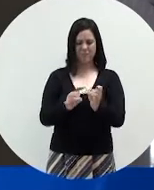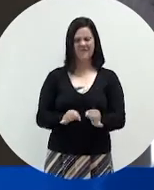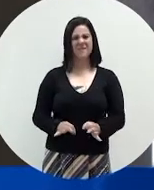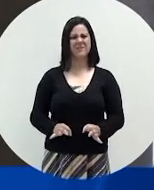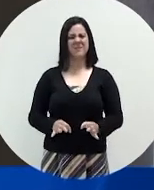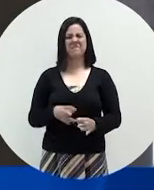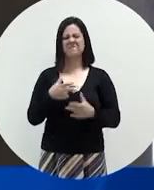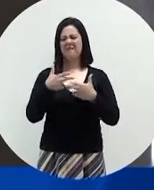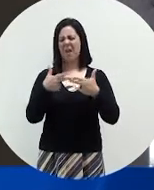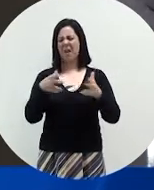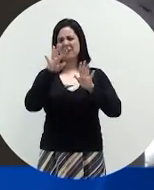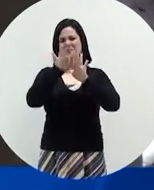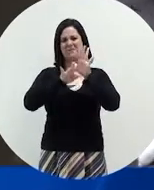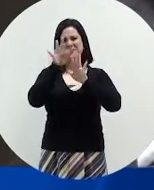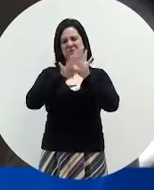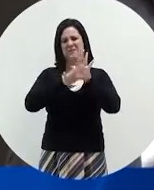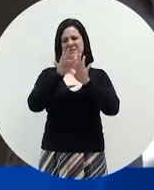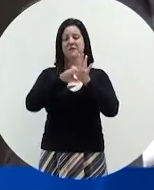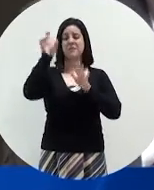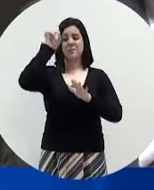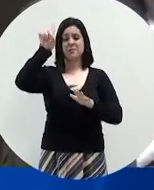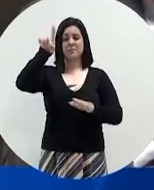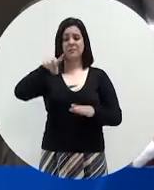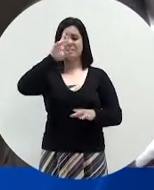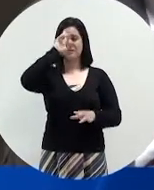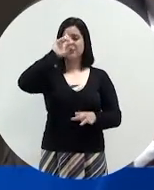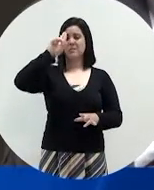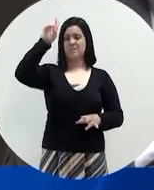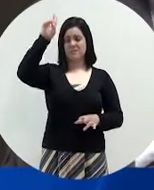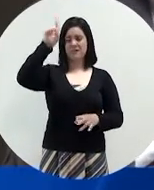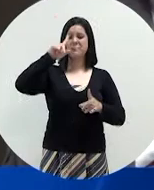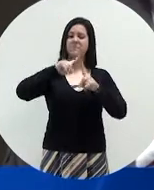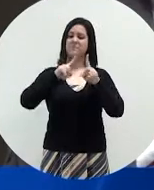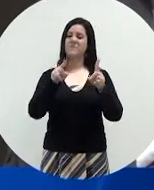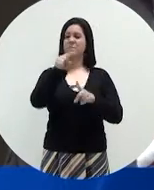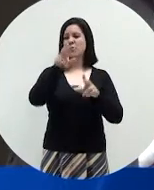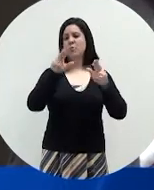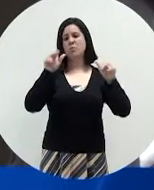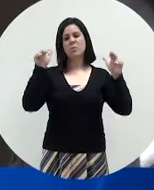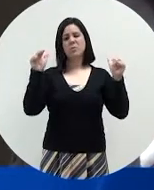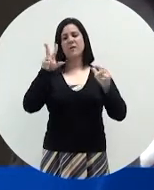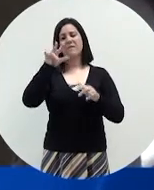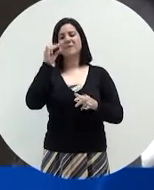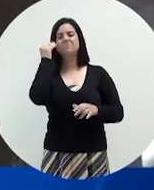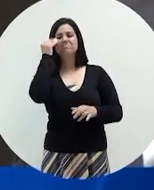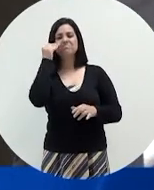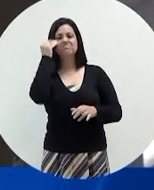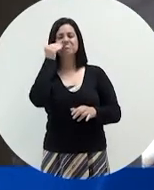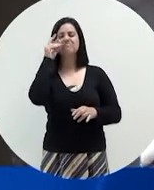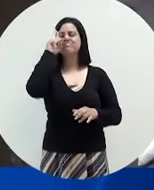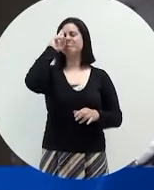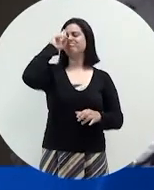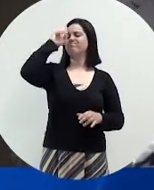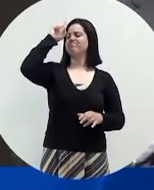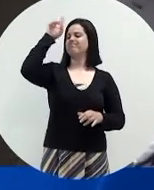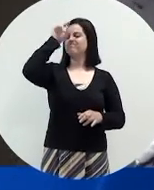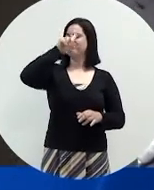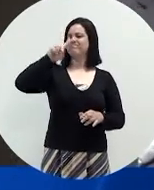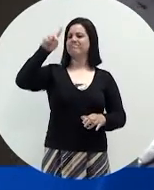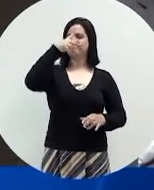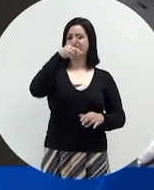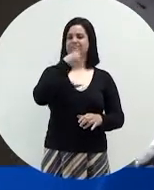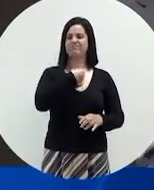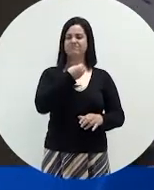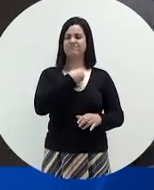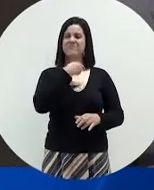Ele existe e que se torna galardoador dos que o buscam. A Bíblia